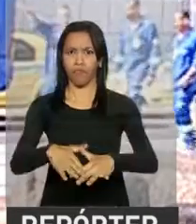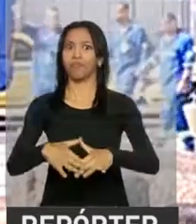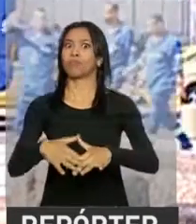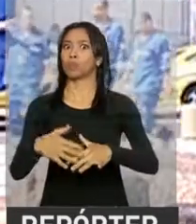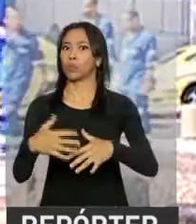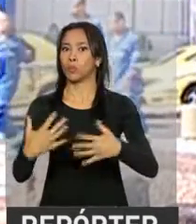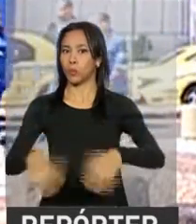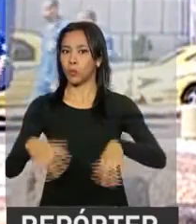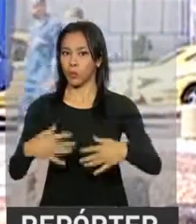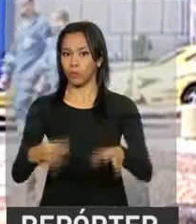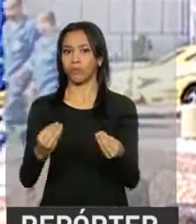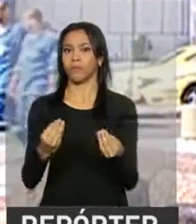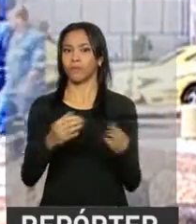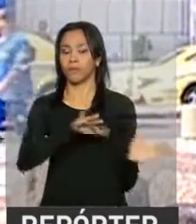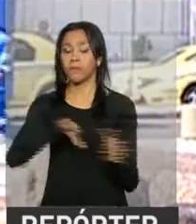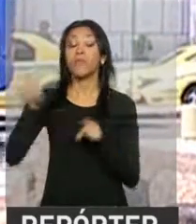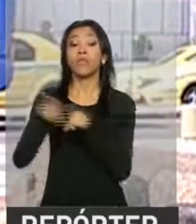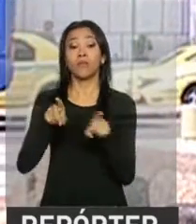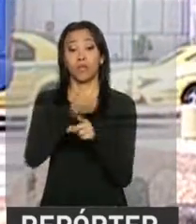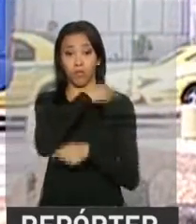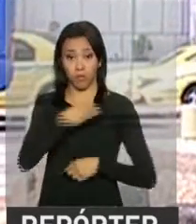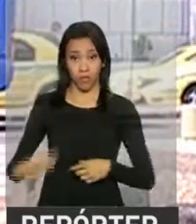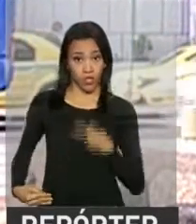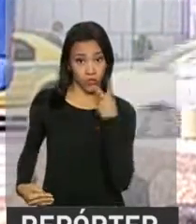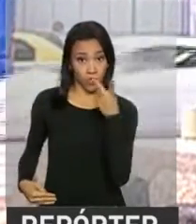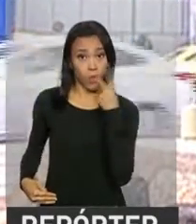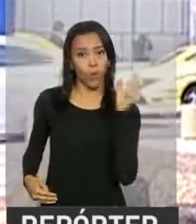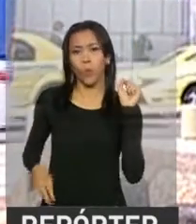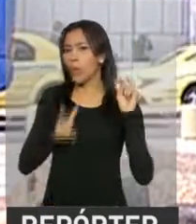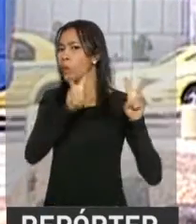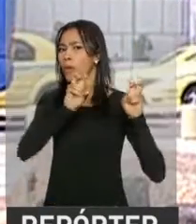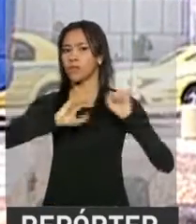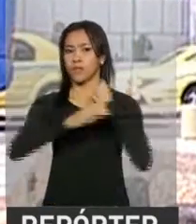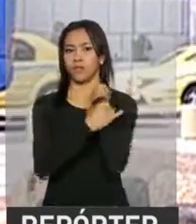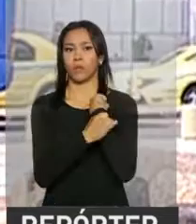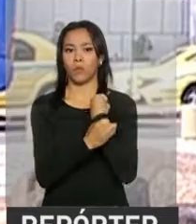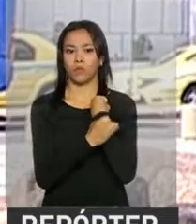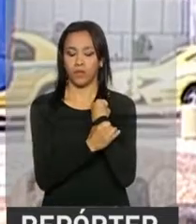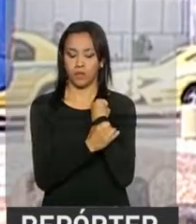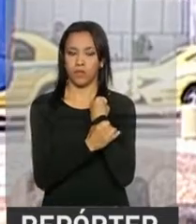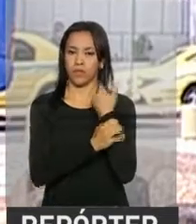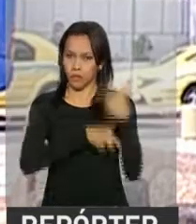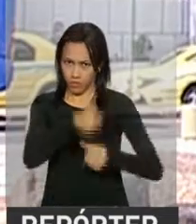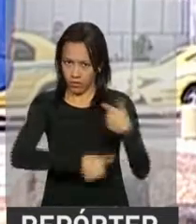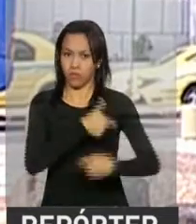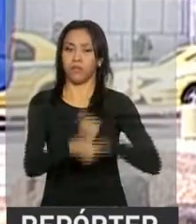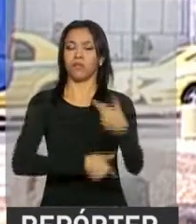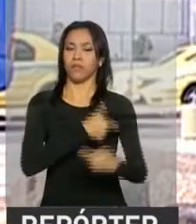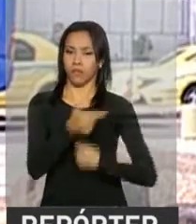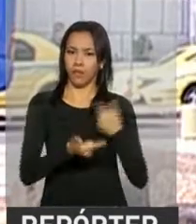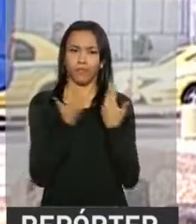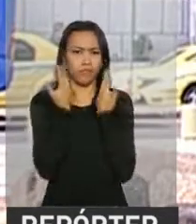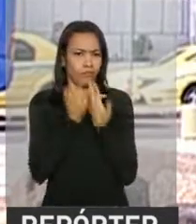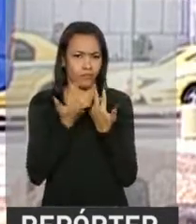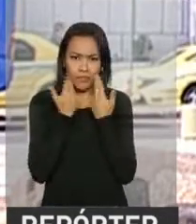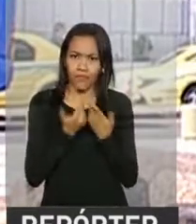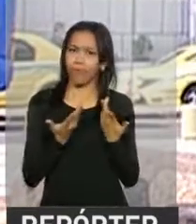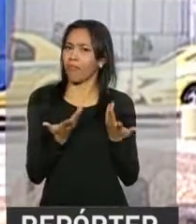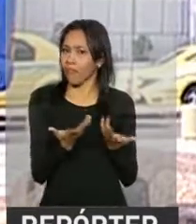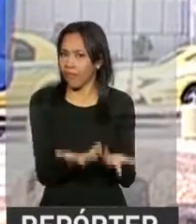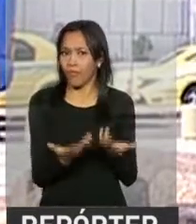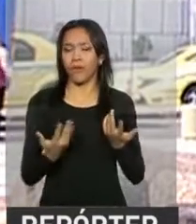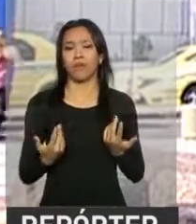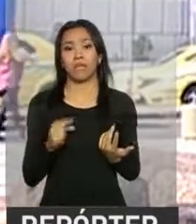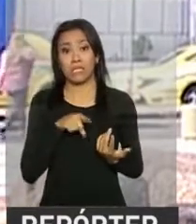né? O ministro também destacou que a ação de segurança nos aeroportos, as ações foram realizadas normalmente, isso